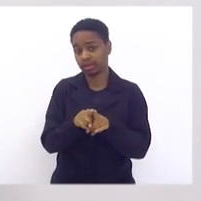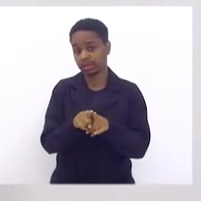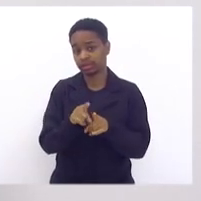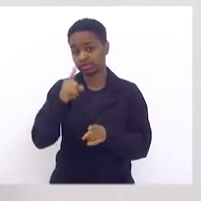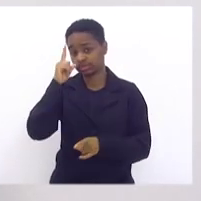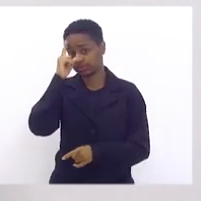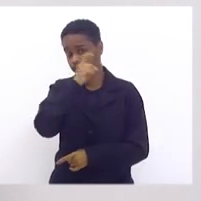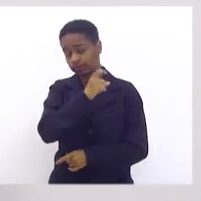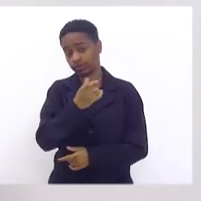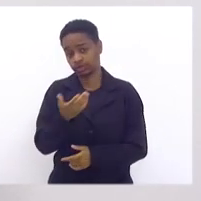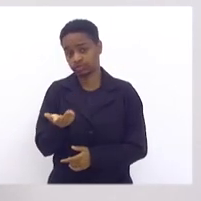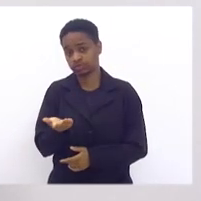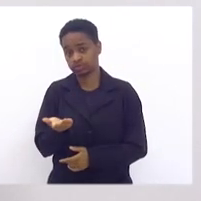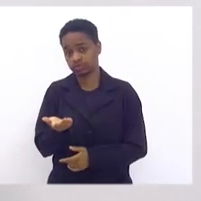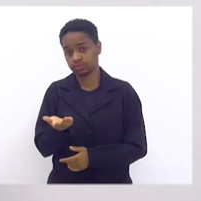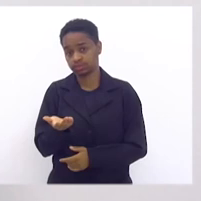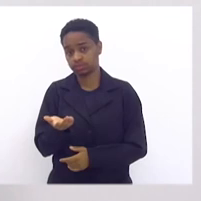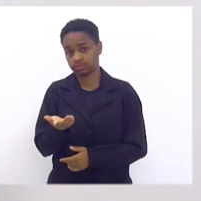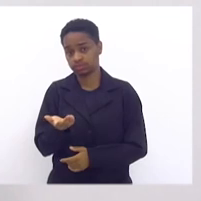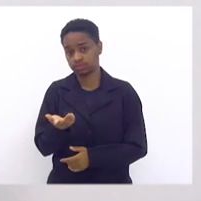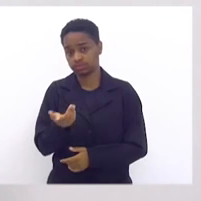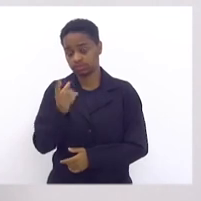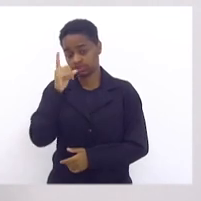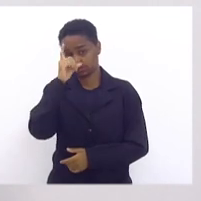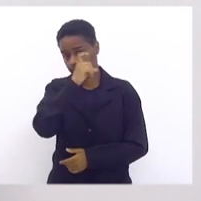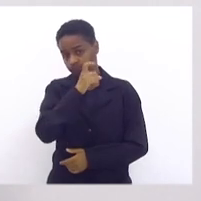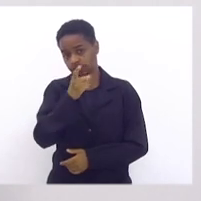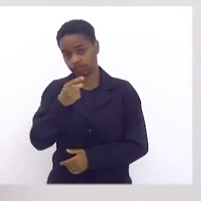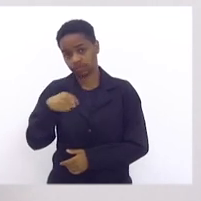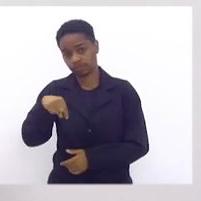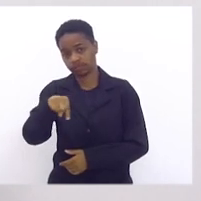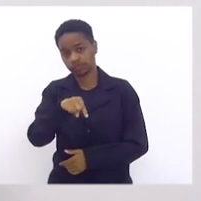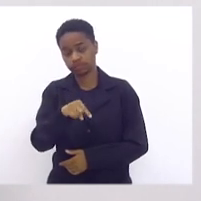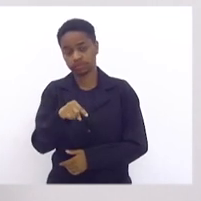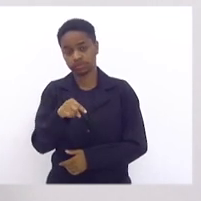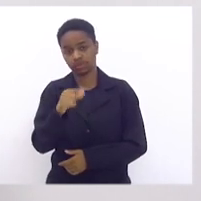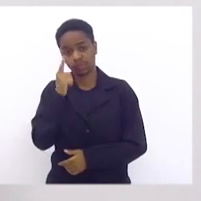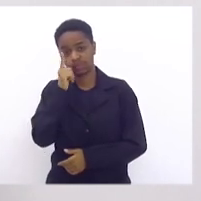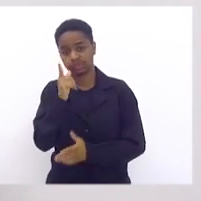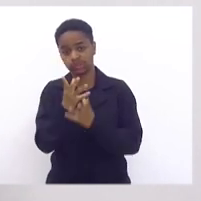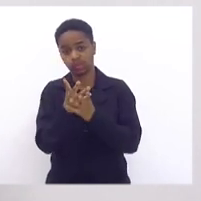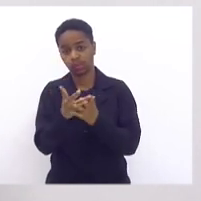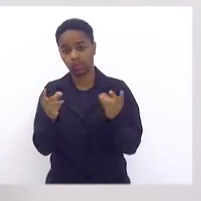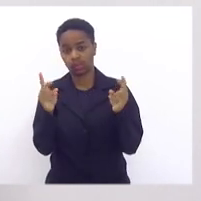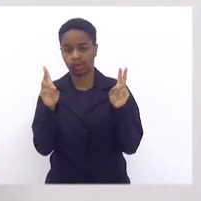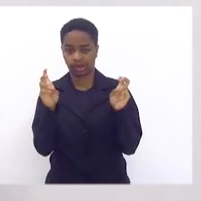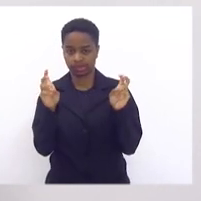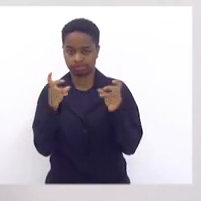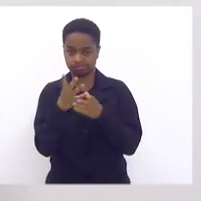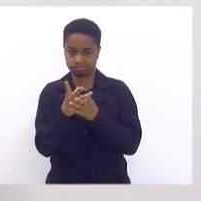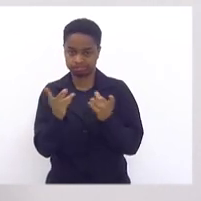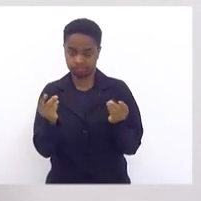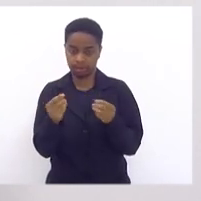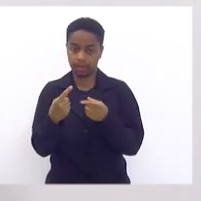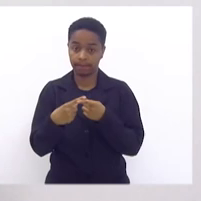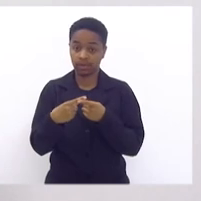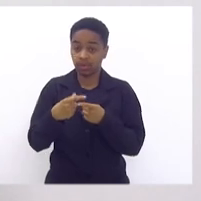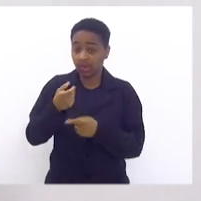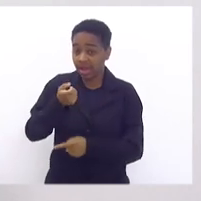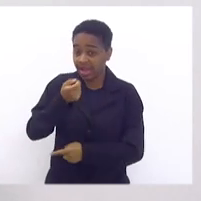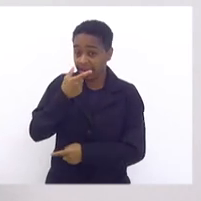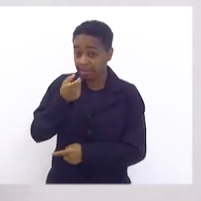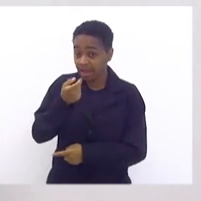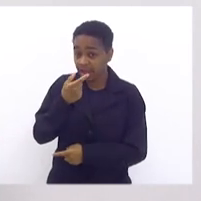difícil de você, entre aspas, curar. Porque o remédio